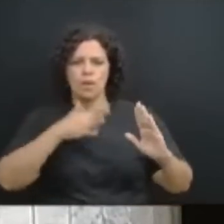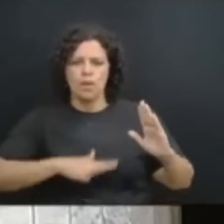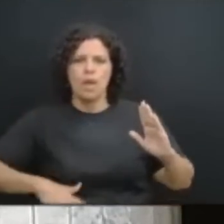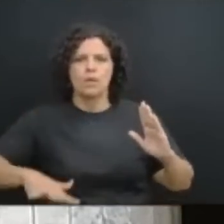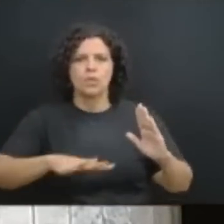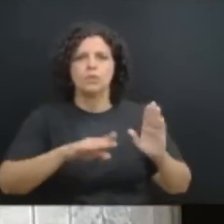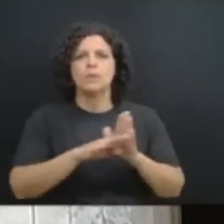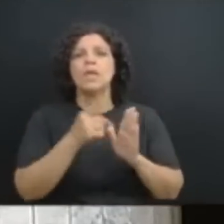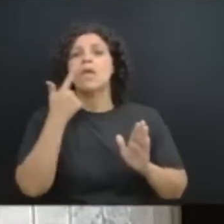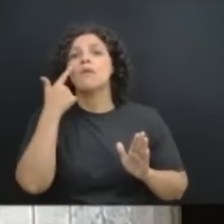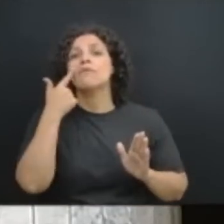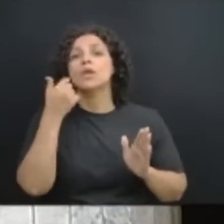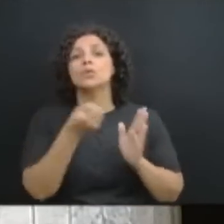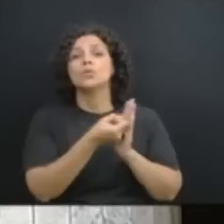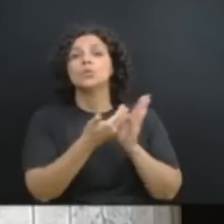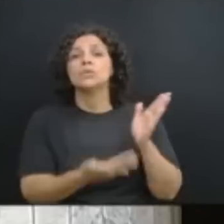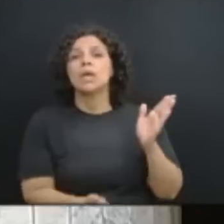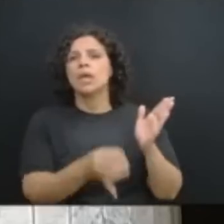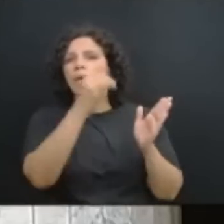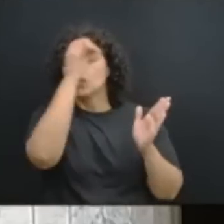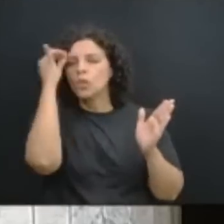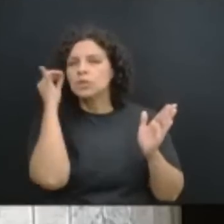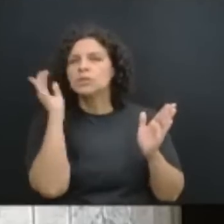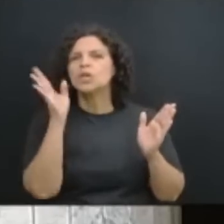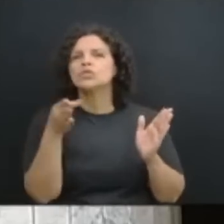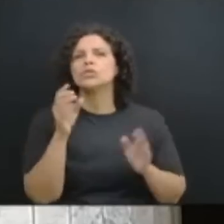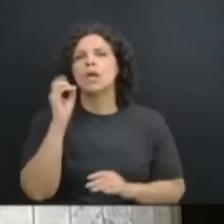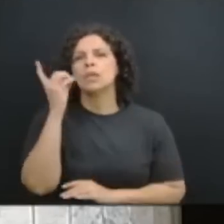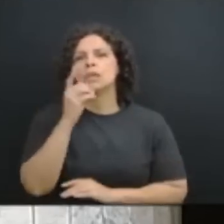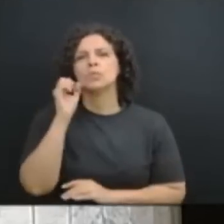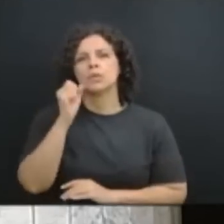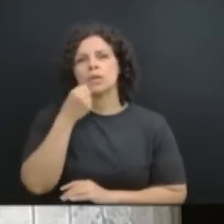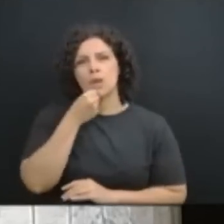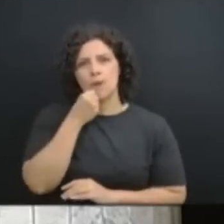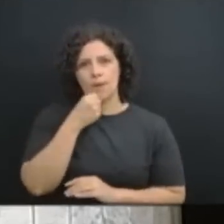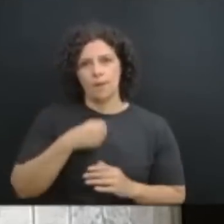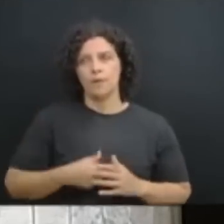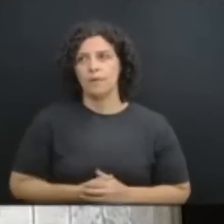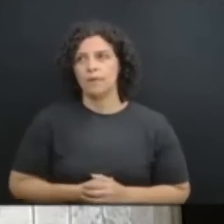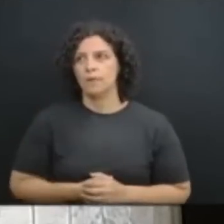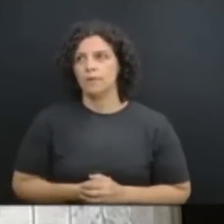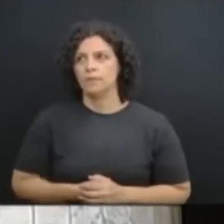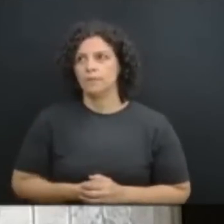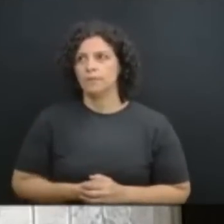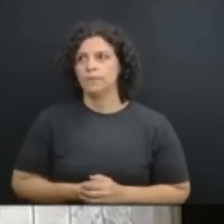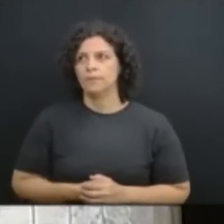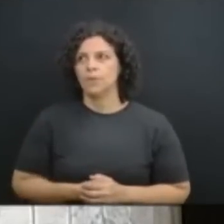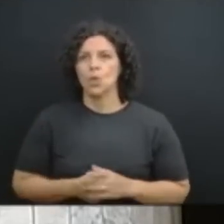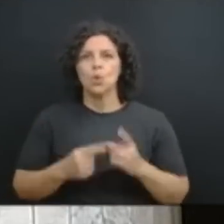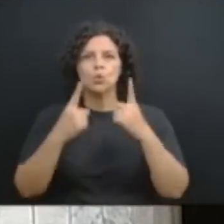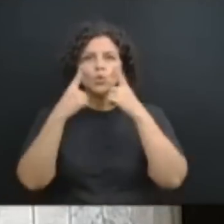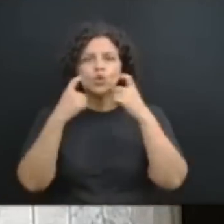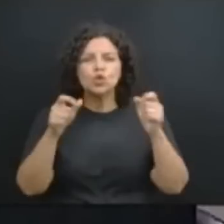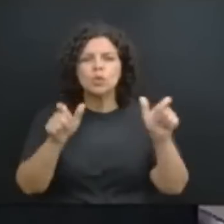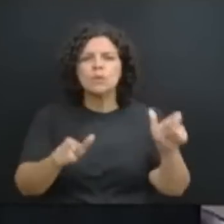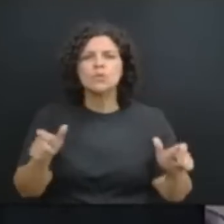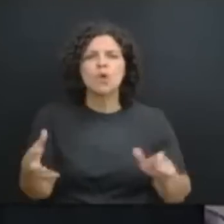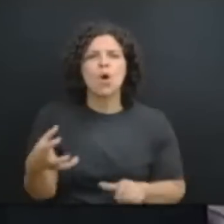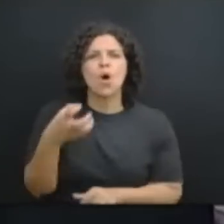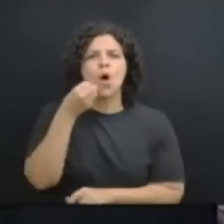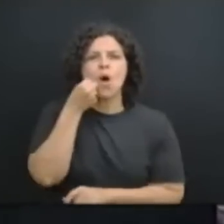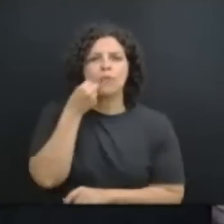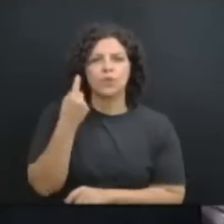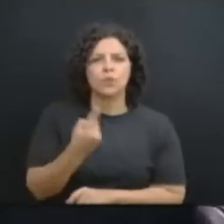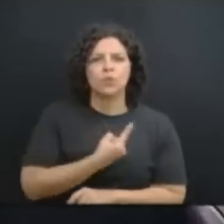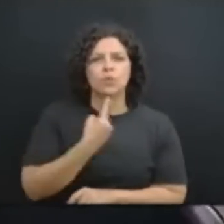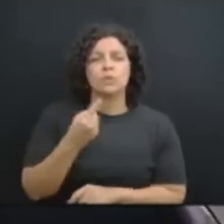o sangue dos inocentes, deputada Cloara, o choro dos órfãos,